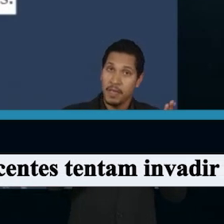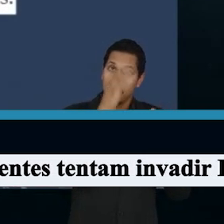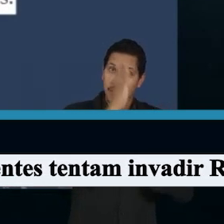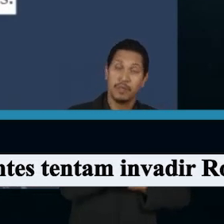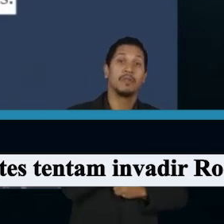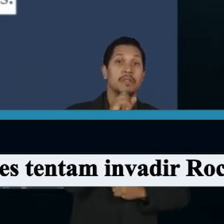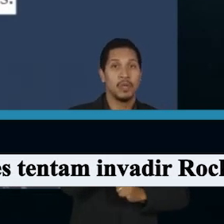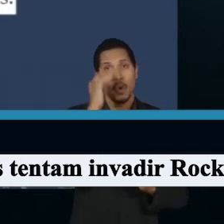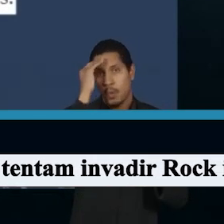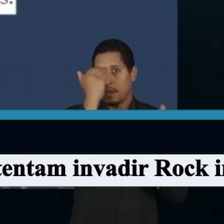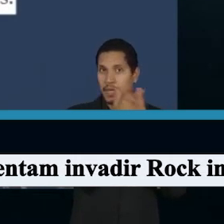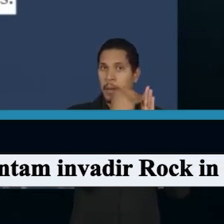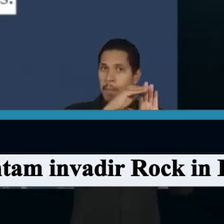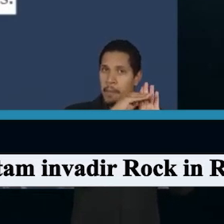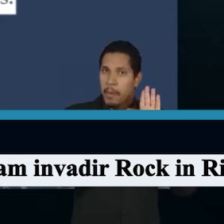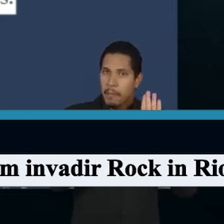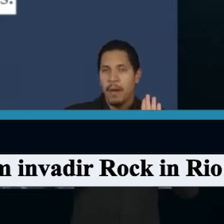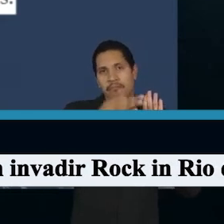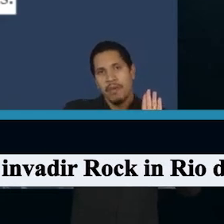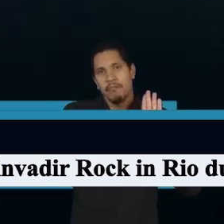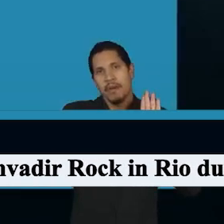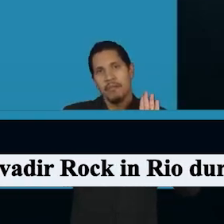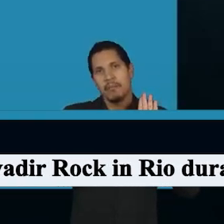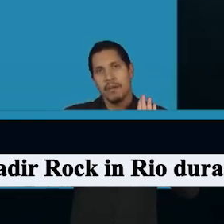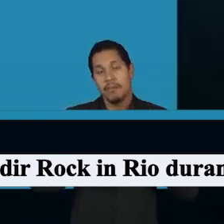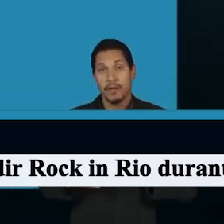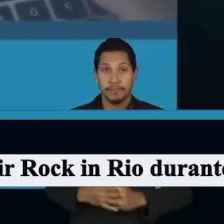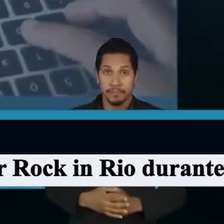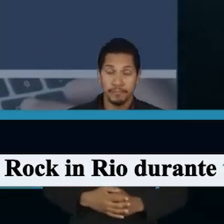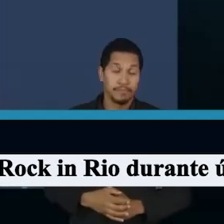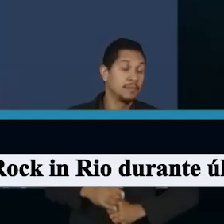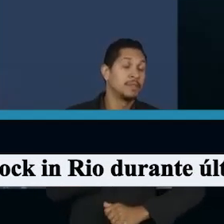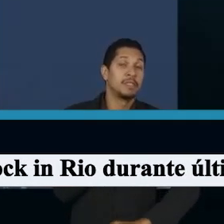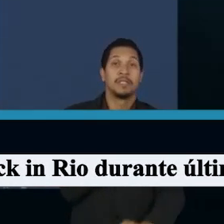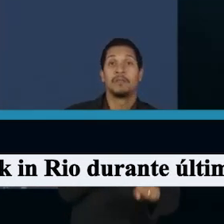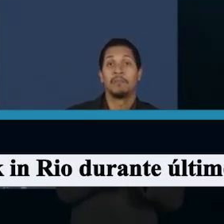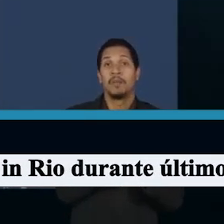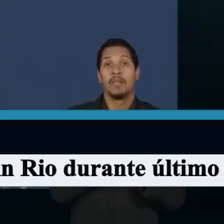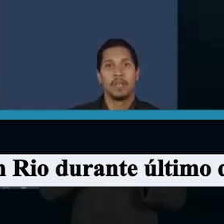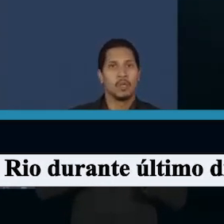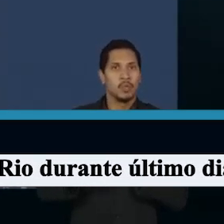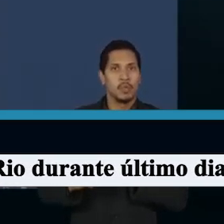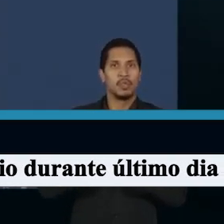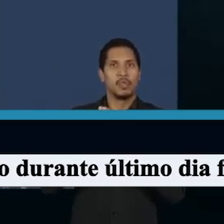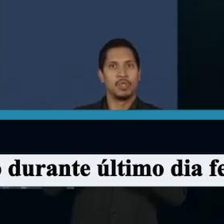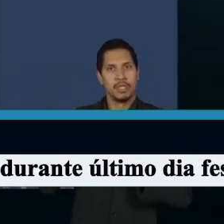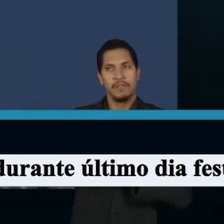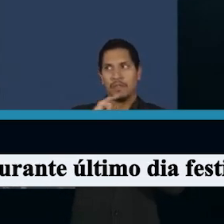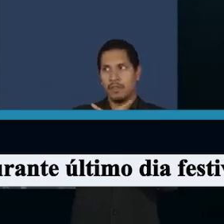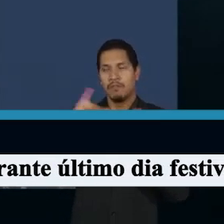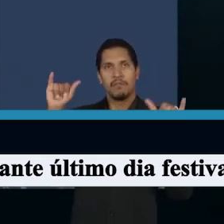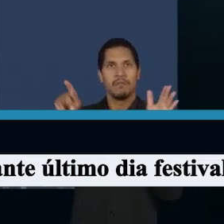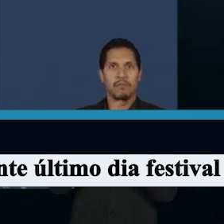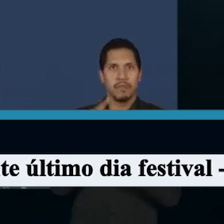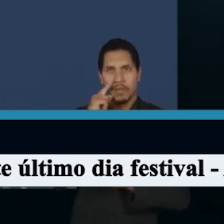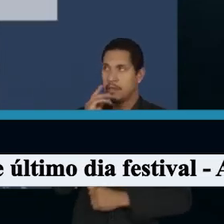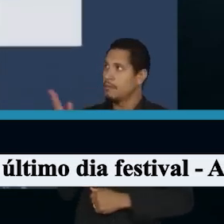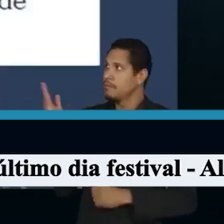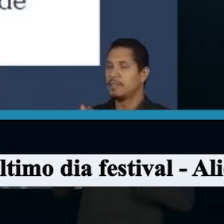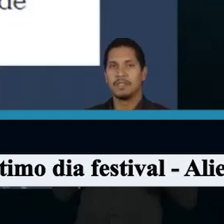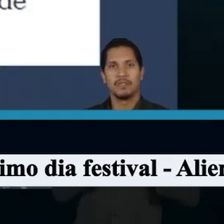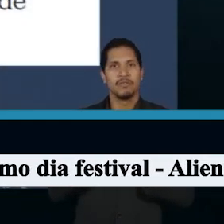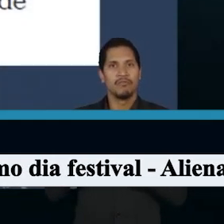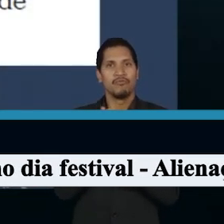se cumprir todas as determinações legais. A suspensão do X foi destaque no jornal norte-americano The New York Times.